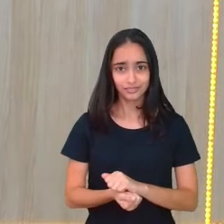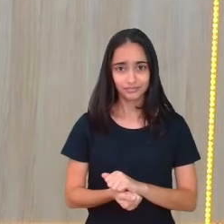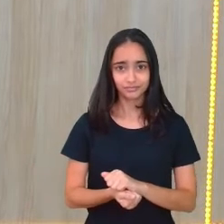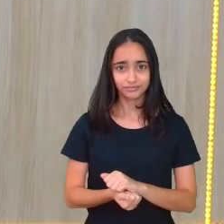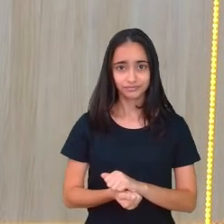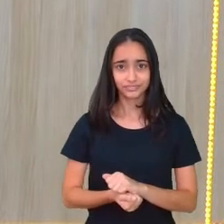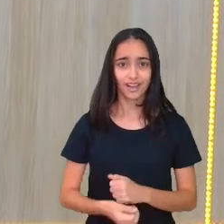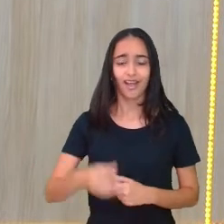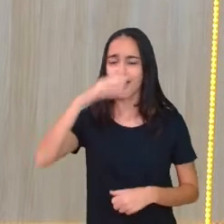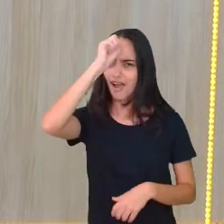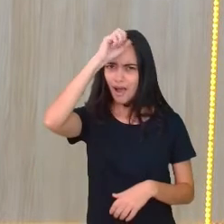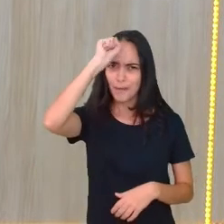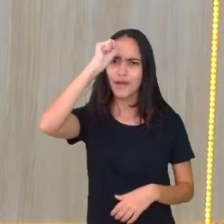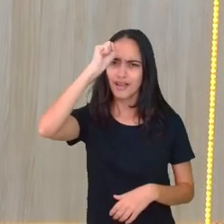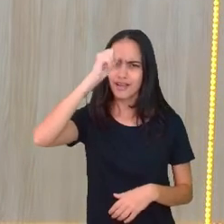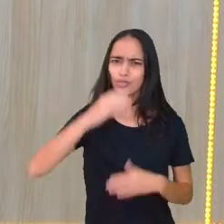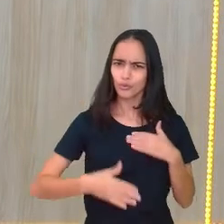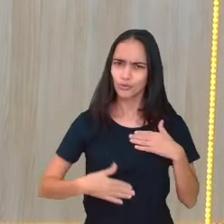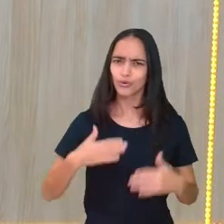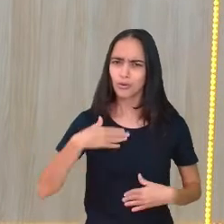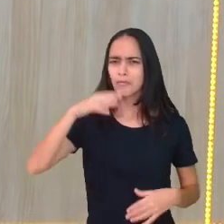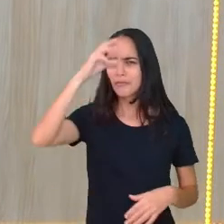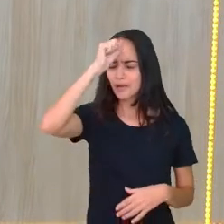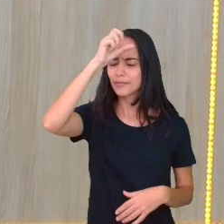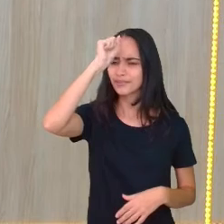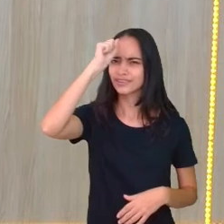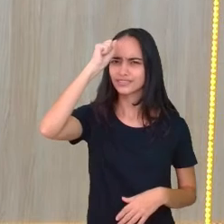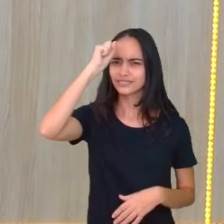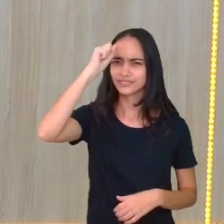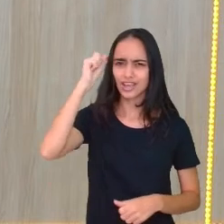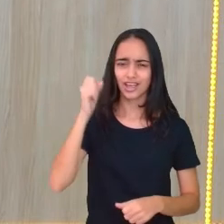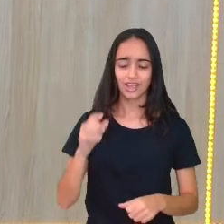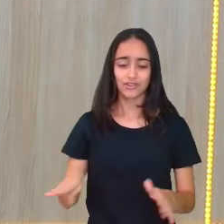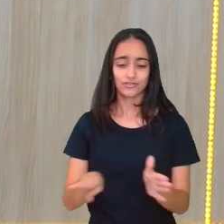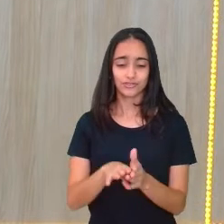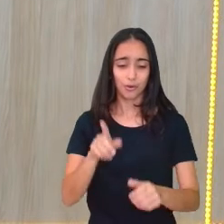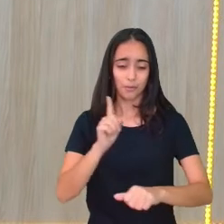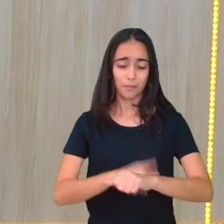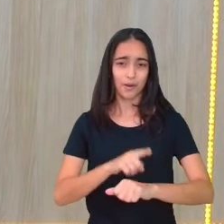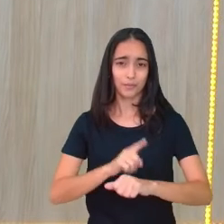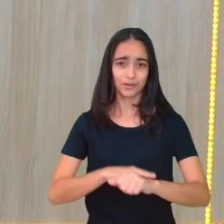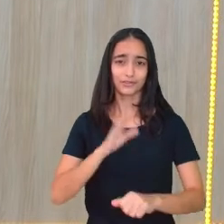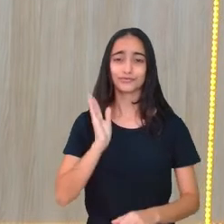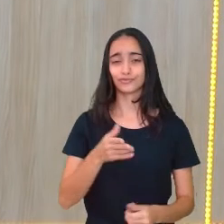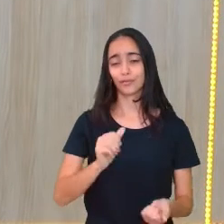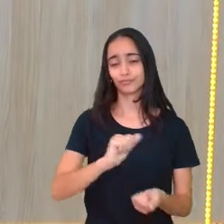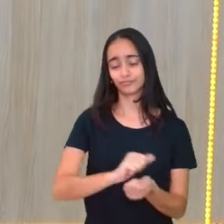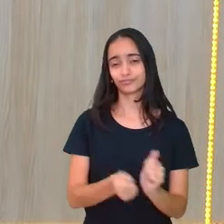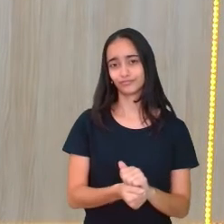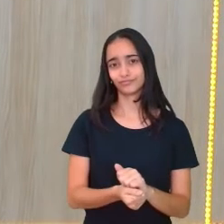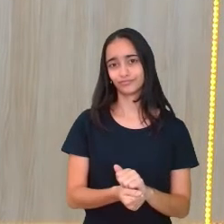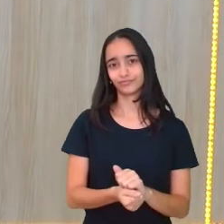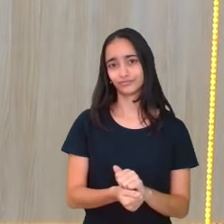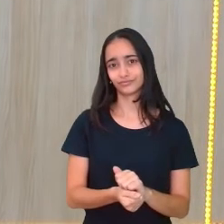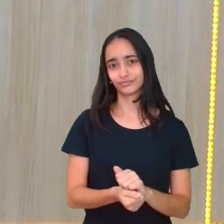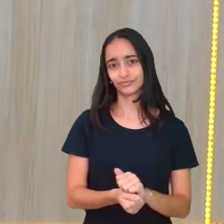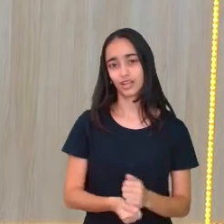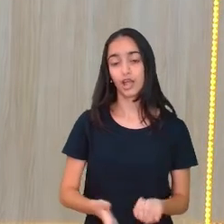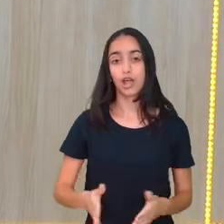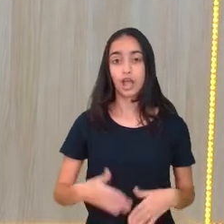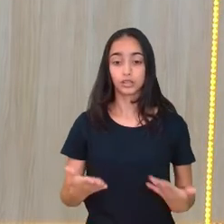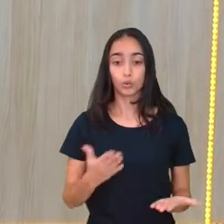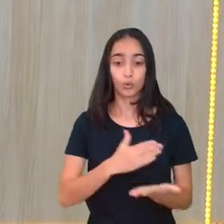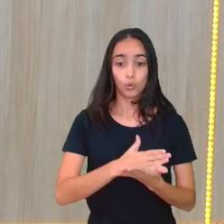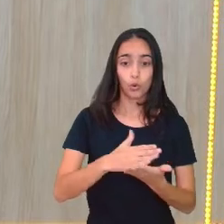ele aprende aquilo e vai chegar um momento que ele vai dizer assim, ó, já me adaptei. E agora? Aí você começa a fazer lá com